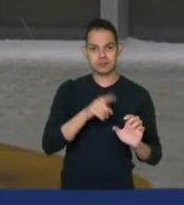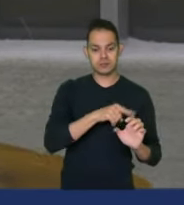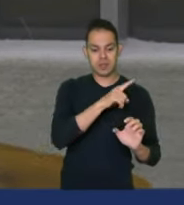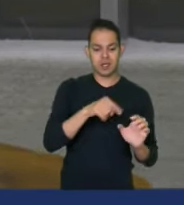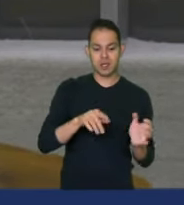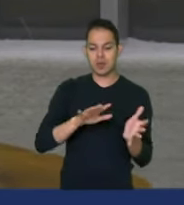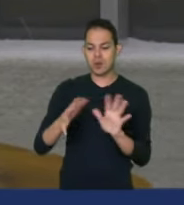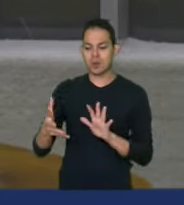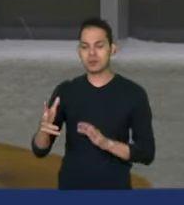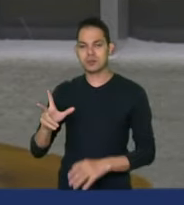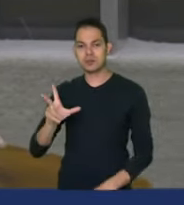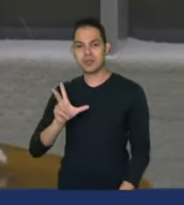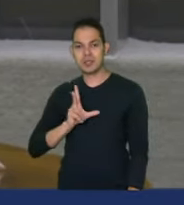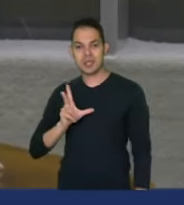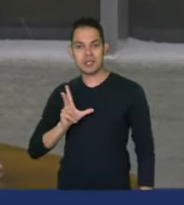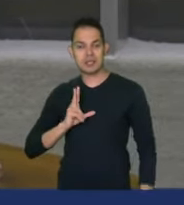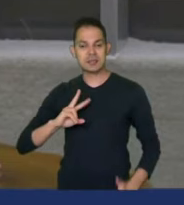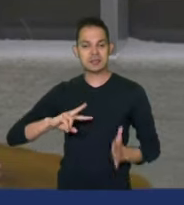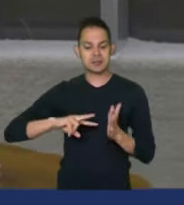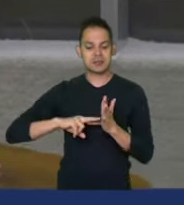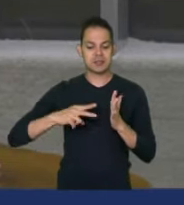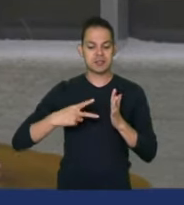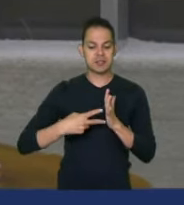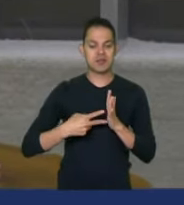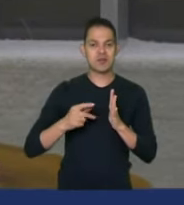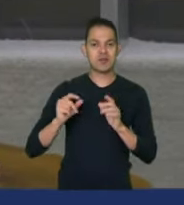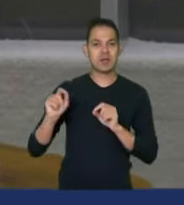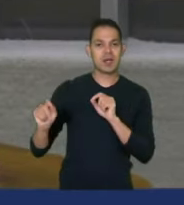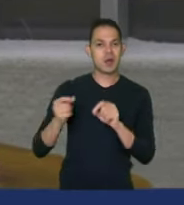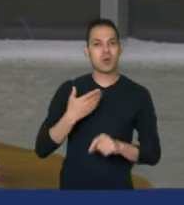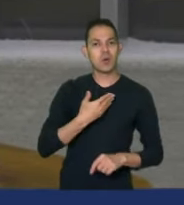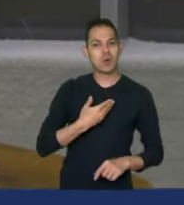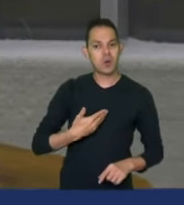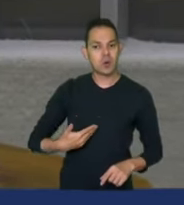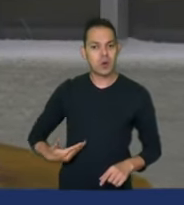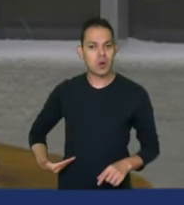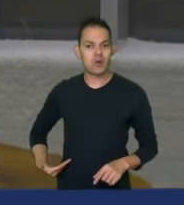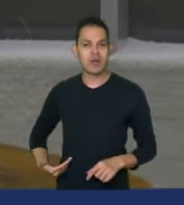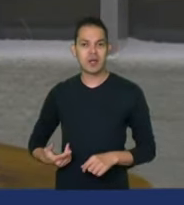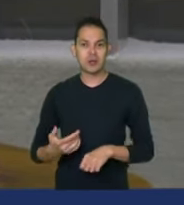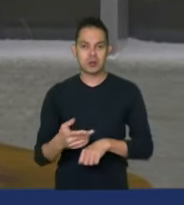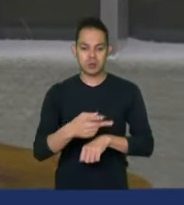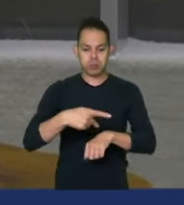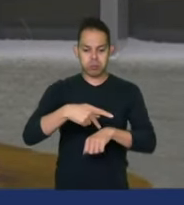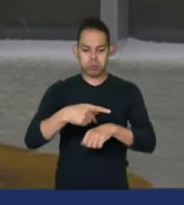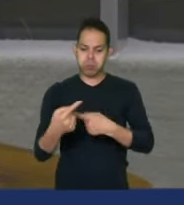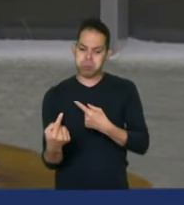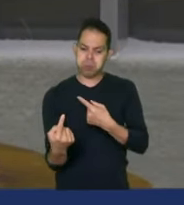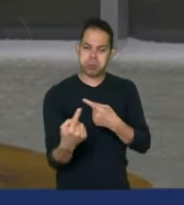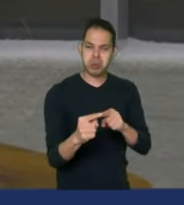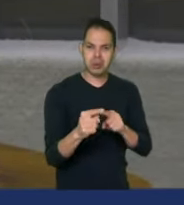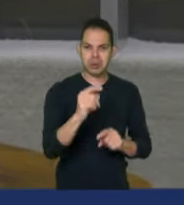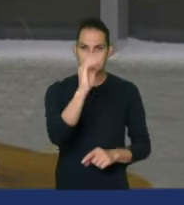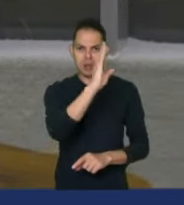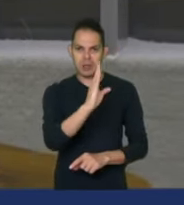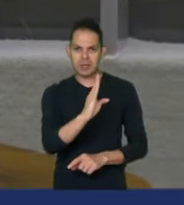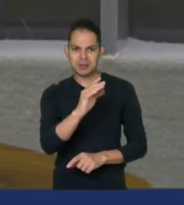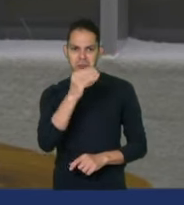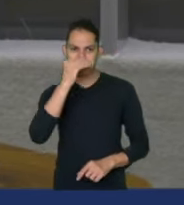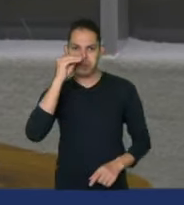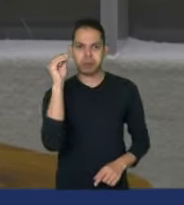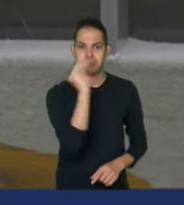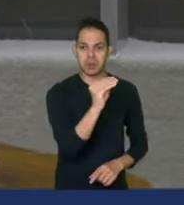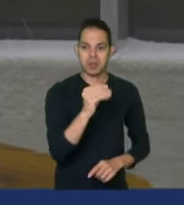uma iniciativa que caracteriza esse governo como um governo lesa pátria. Lesa pátria, porque a